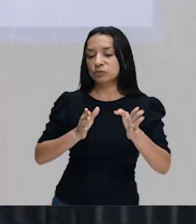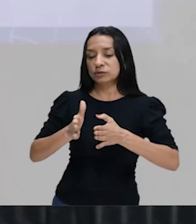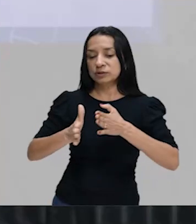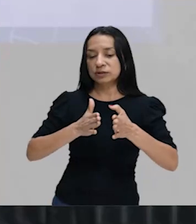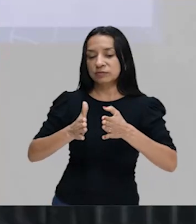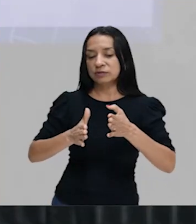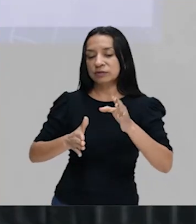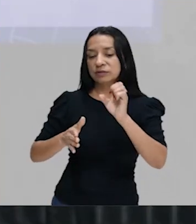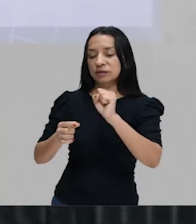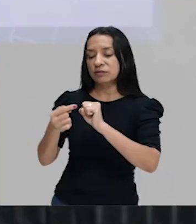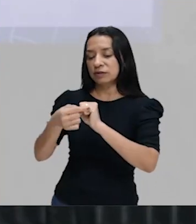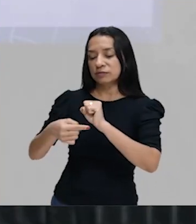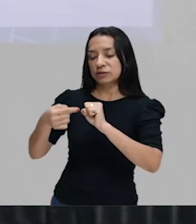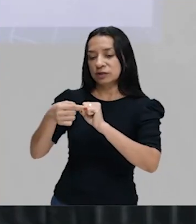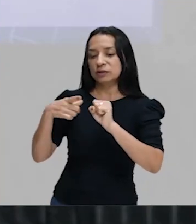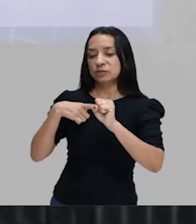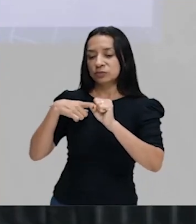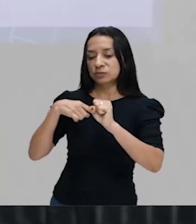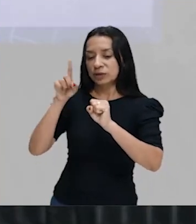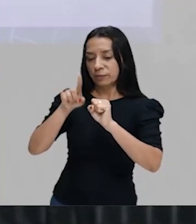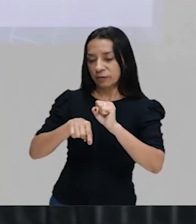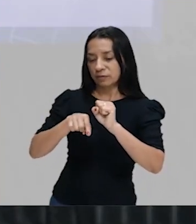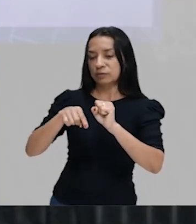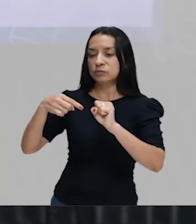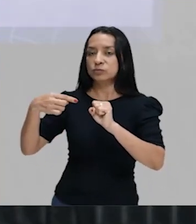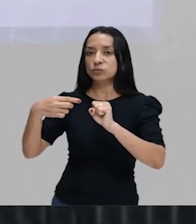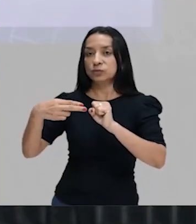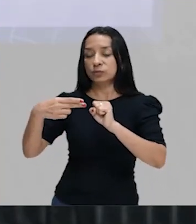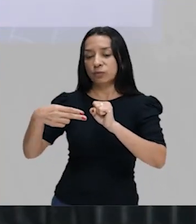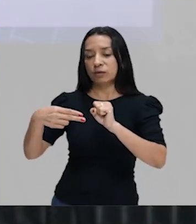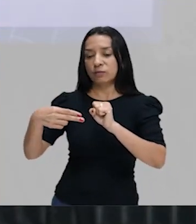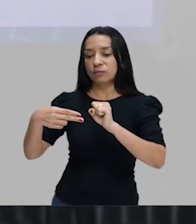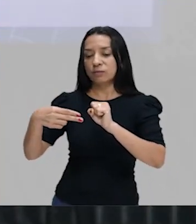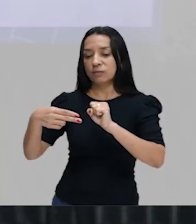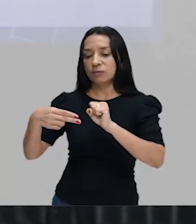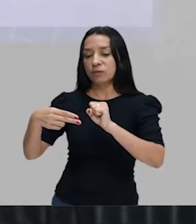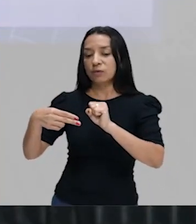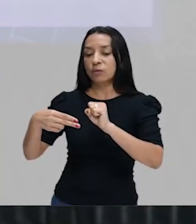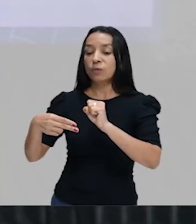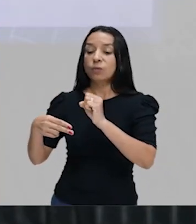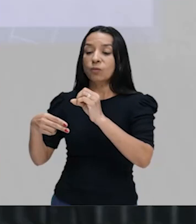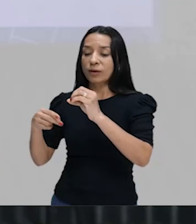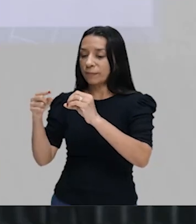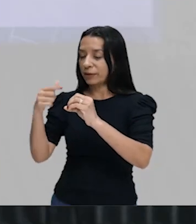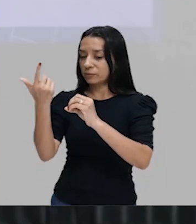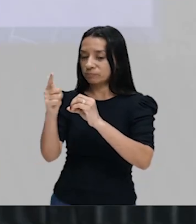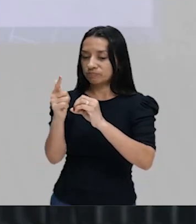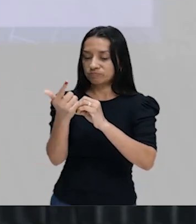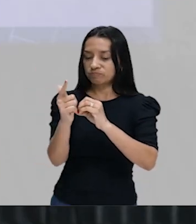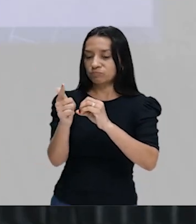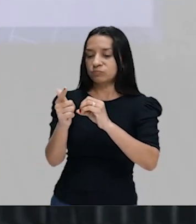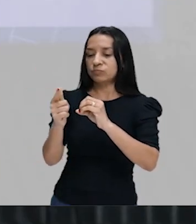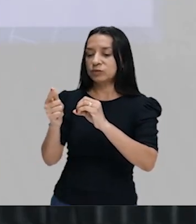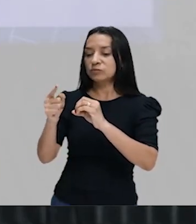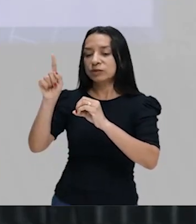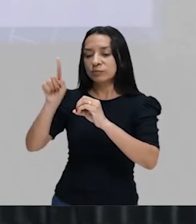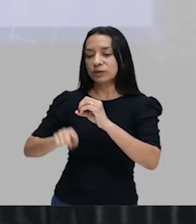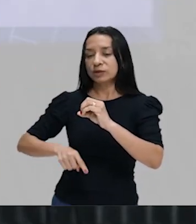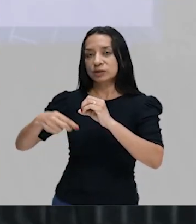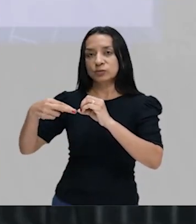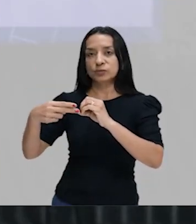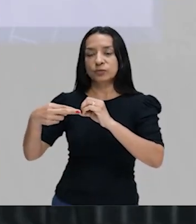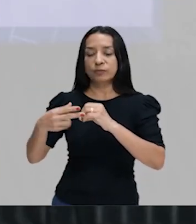fechado tem a barrinha do igual em ambos e o intervalo aberto não tem a barrinha do igual em nenhum deles, né?